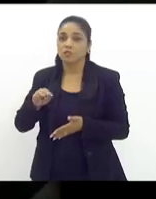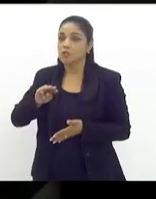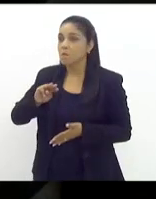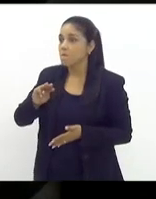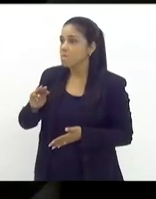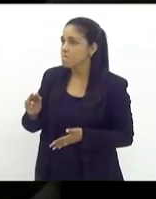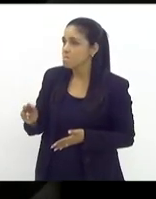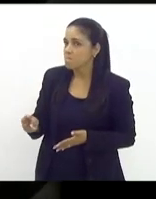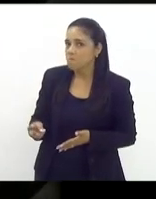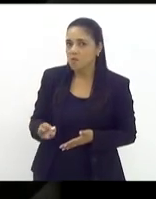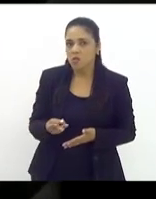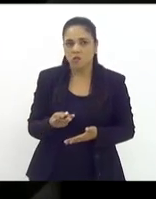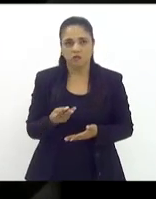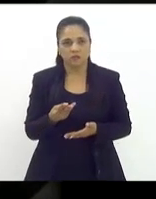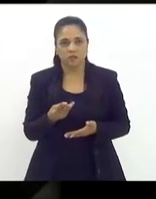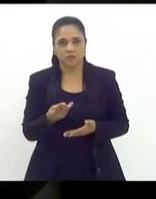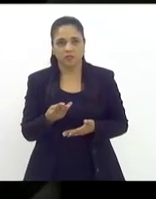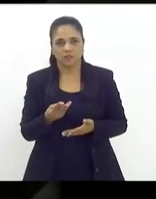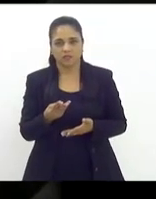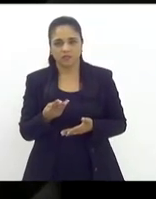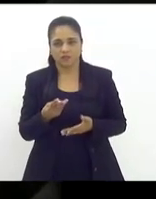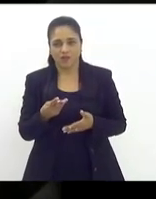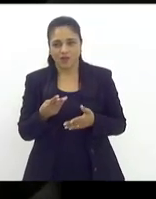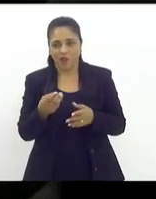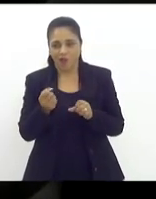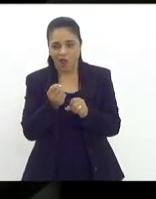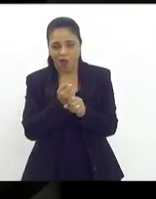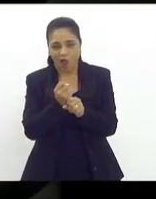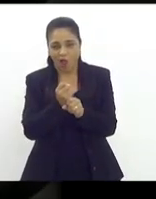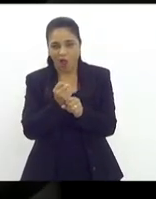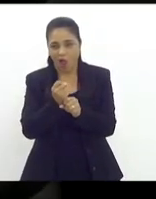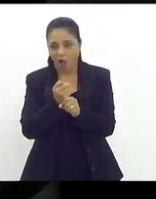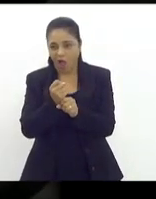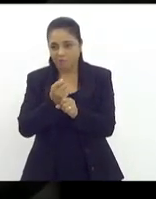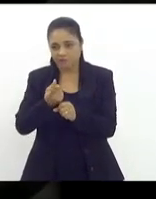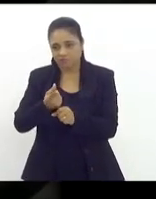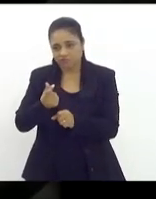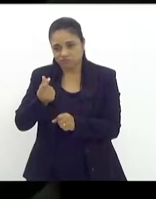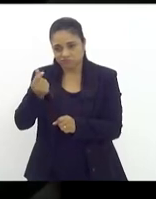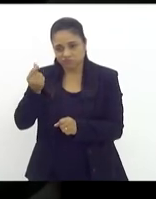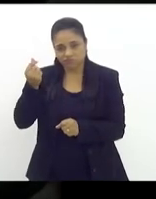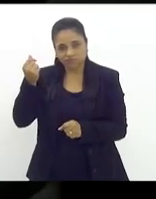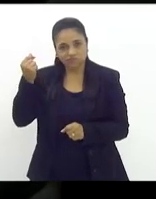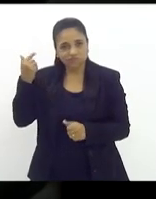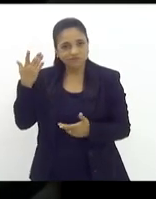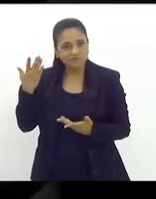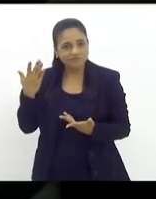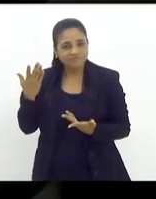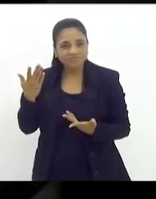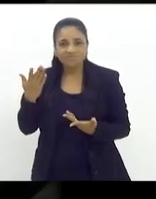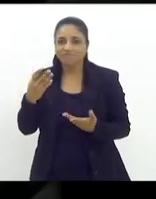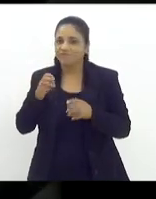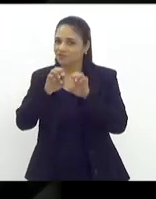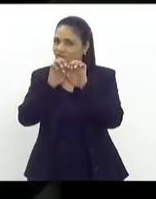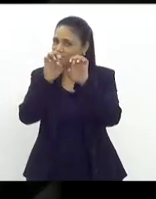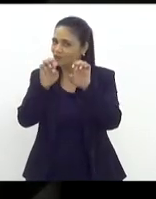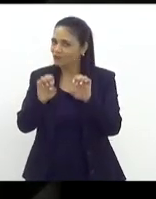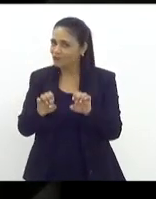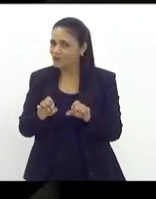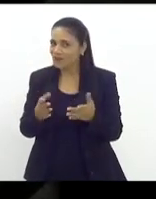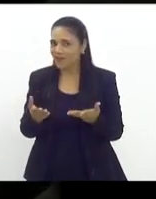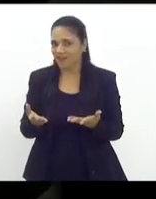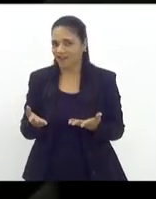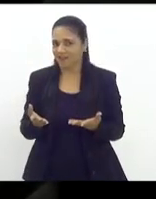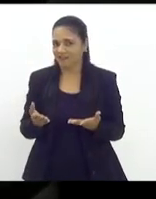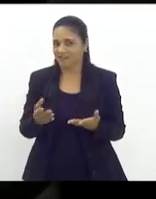milionárias. Obras de pequenos reparos não custa 3 milhões. Isso são obras estruturais. Esses